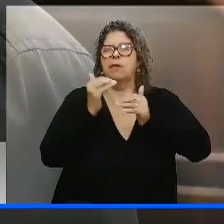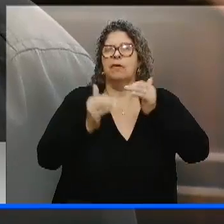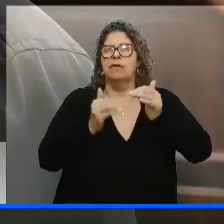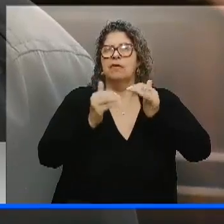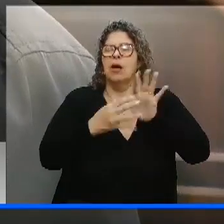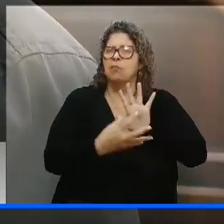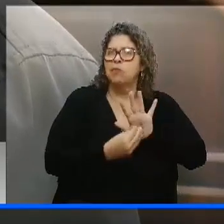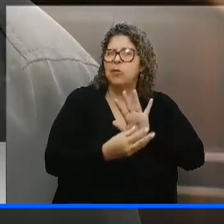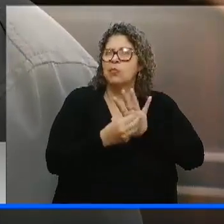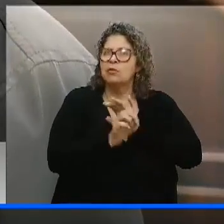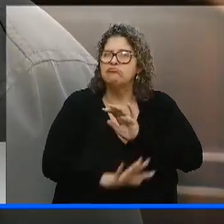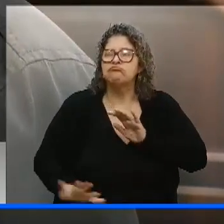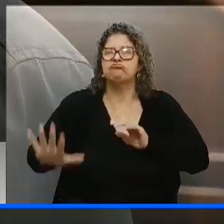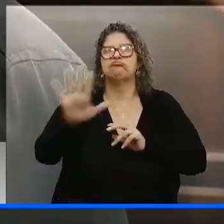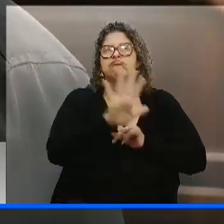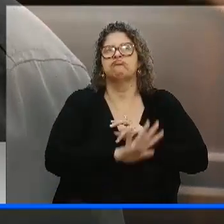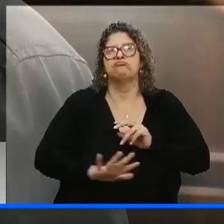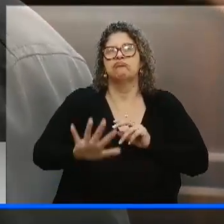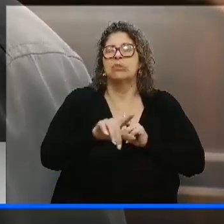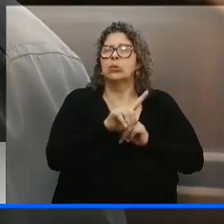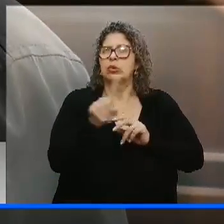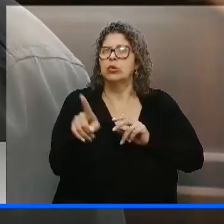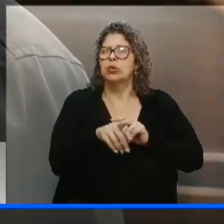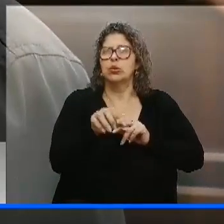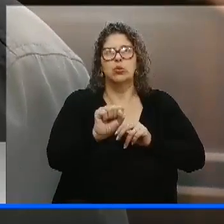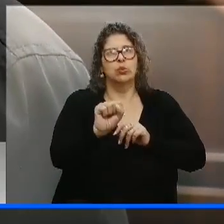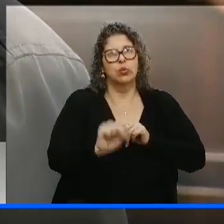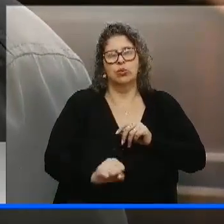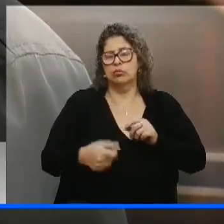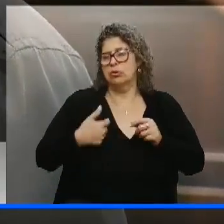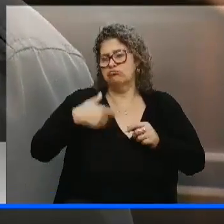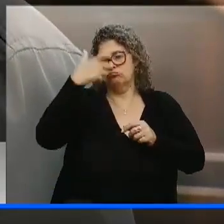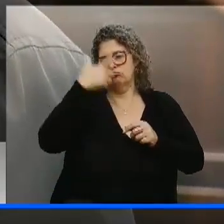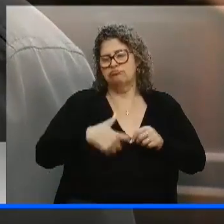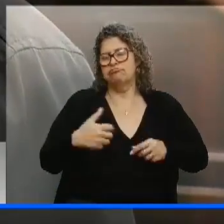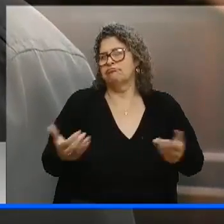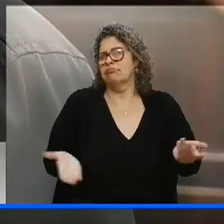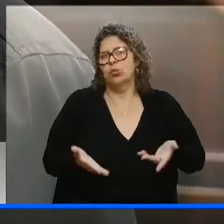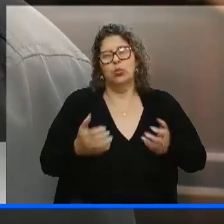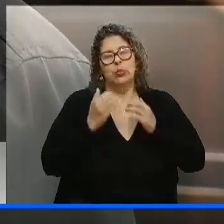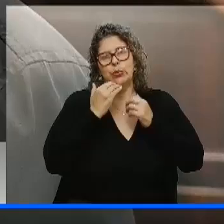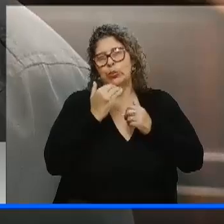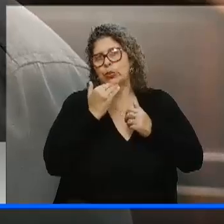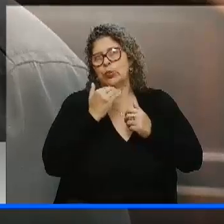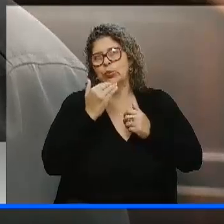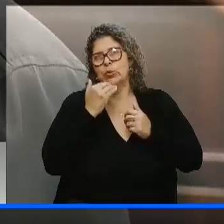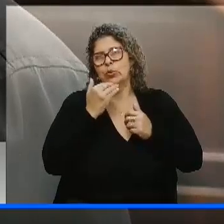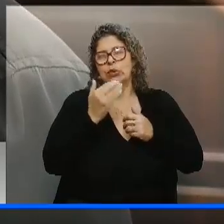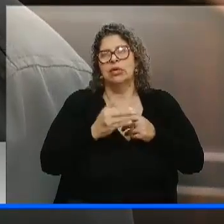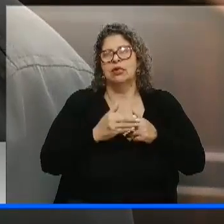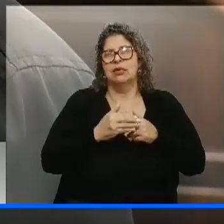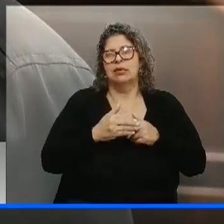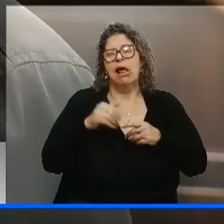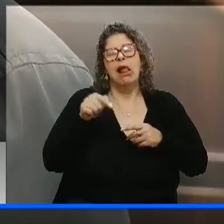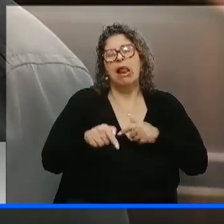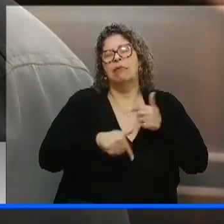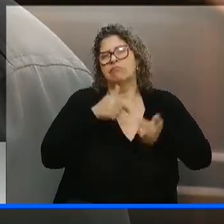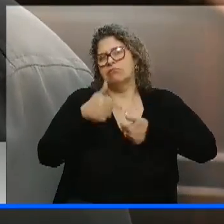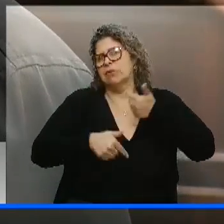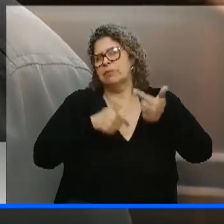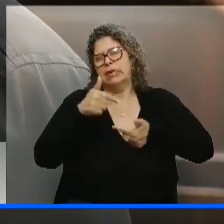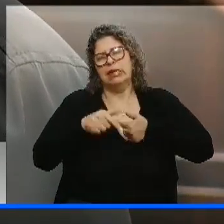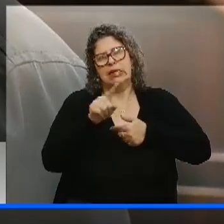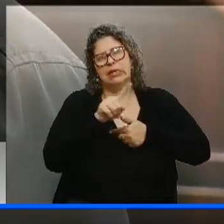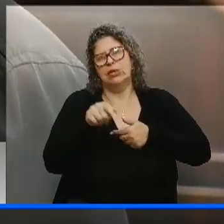para todos nós talvez não fosse a zona azul não sei se eu estaria aqui nessa casa sem dúvida nenhuma minha passagem por lá me ajudou a me